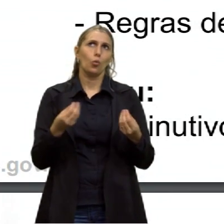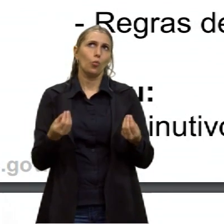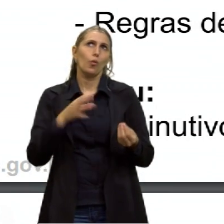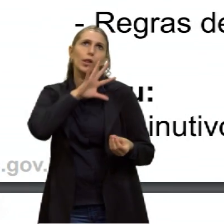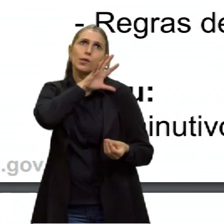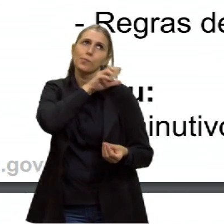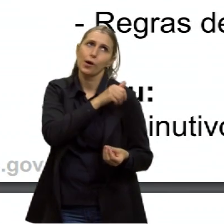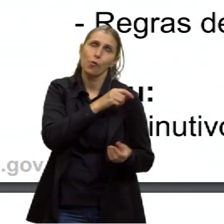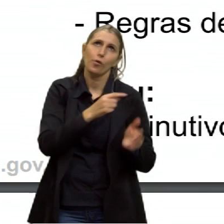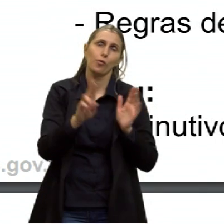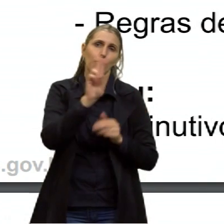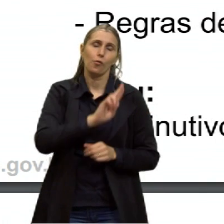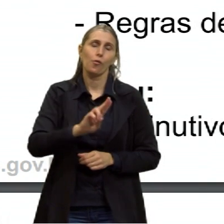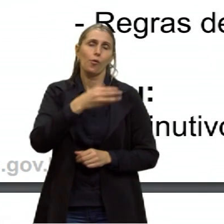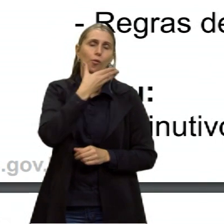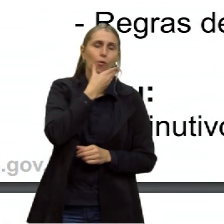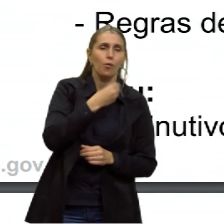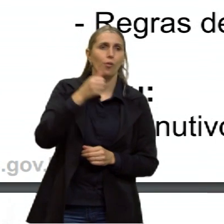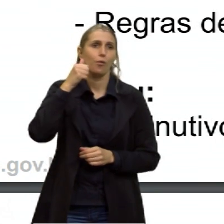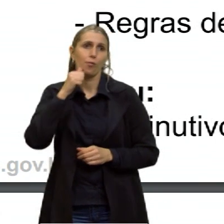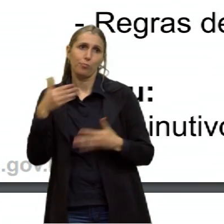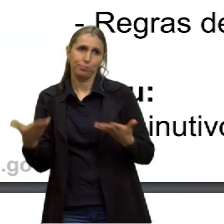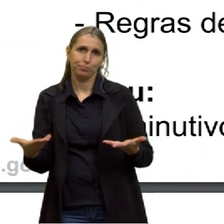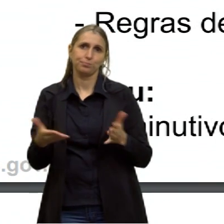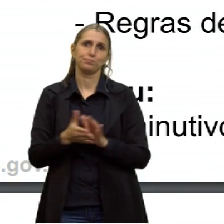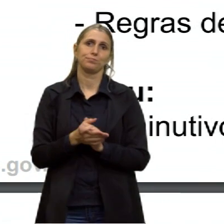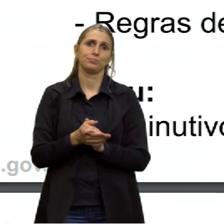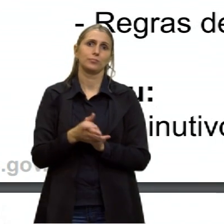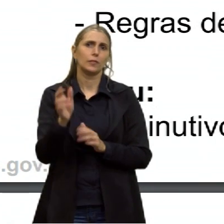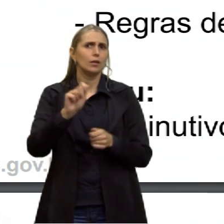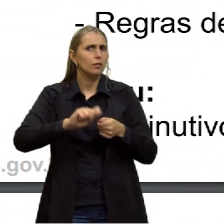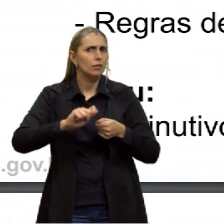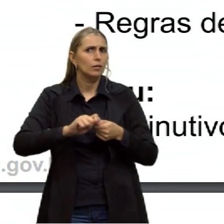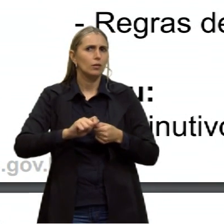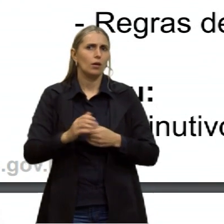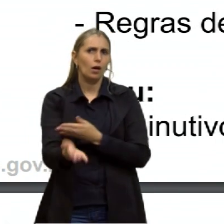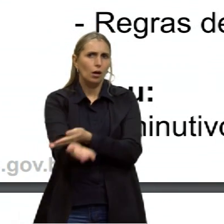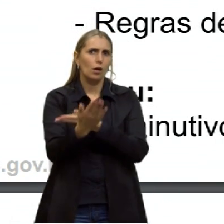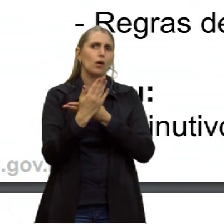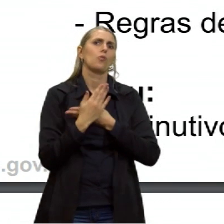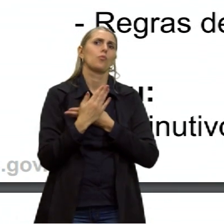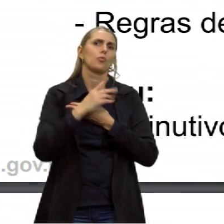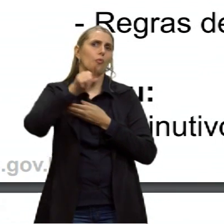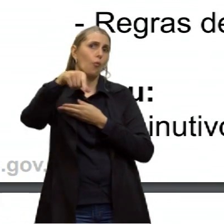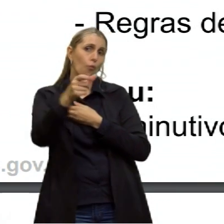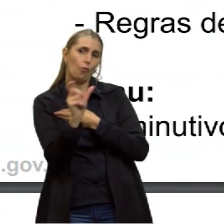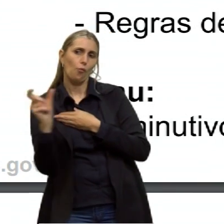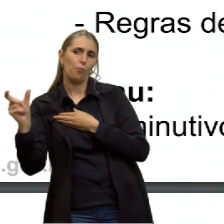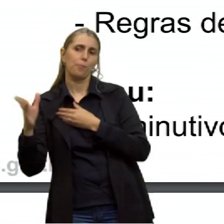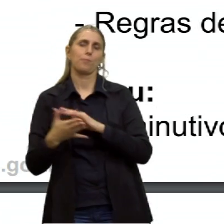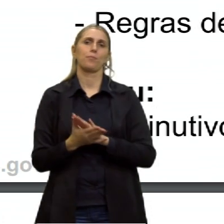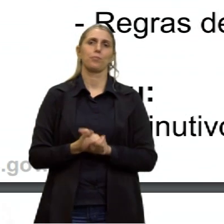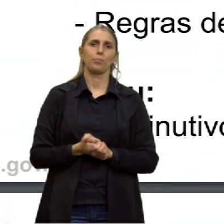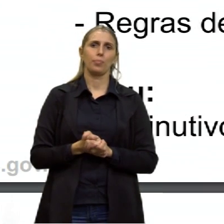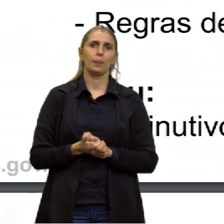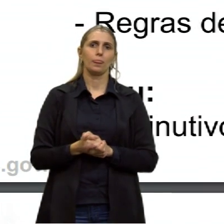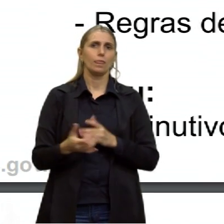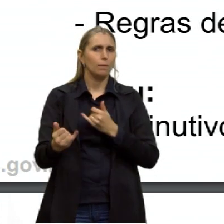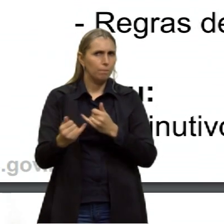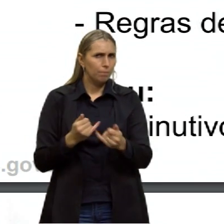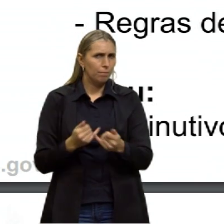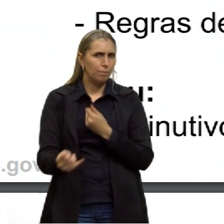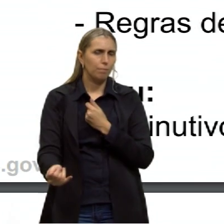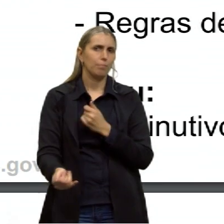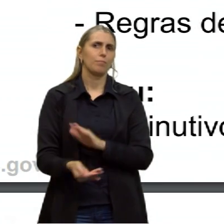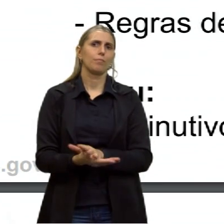se um animal é do sexo feminino ou do sexo masculino mas a gente vai fazer isso com auxílio de duas outras palavras por